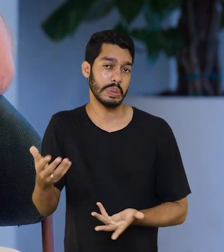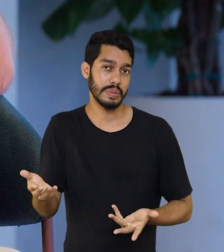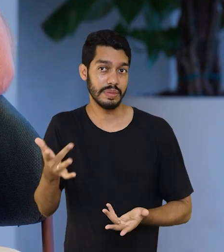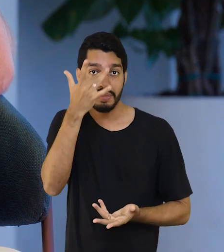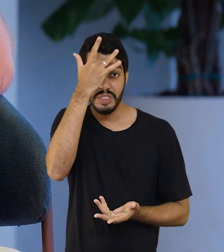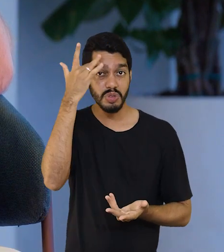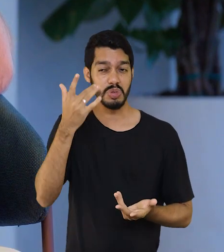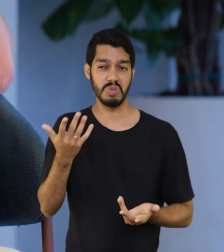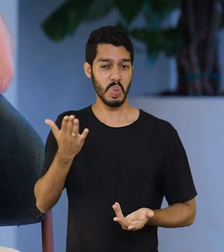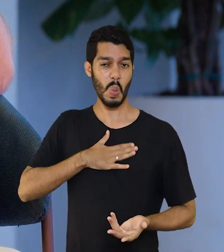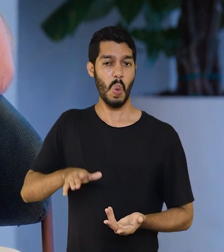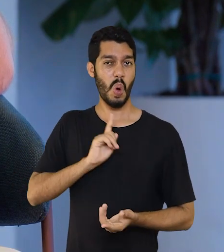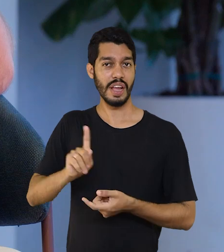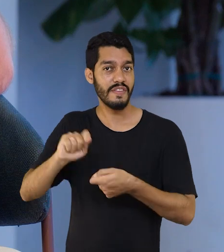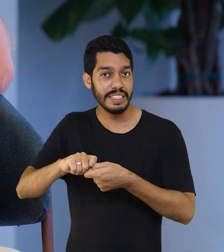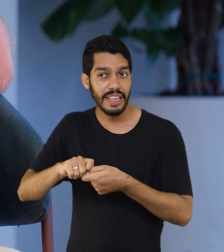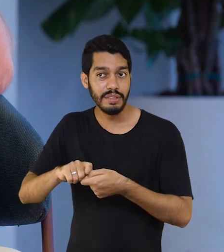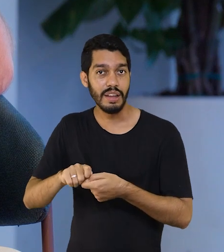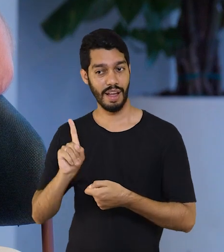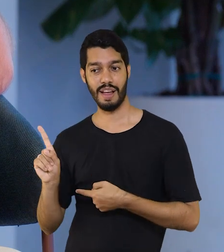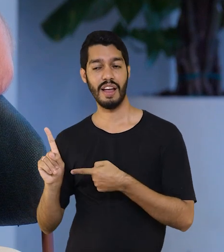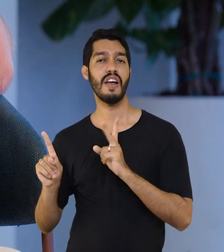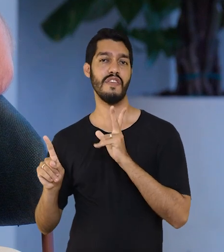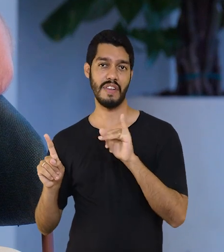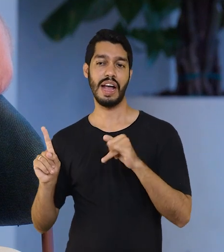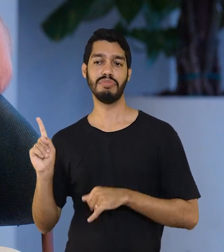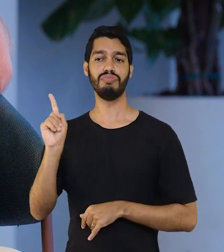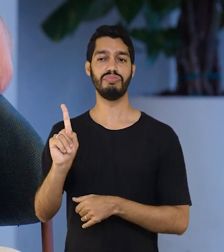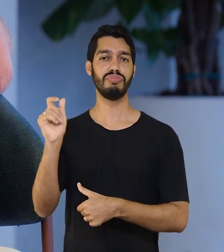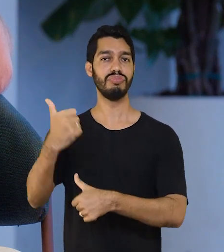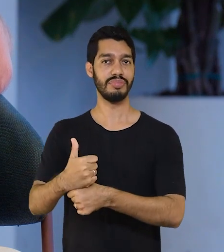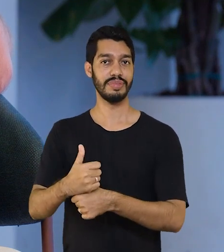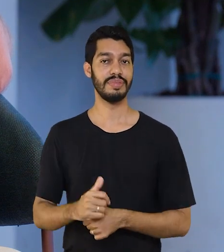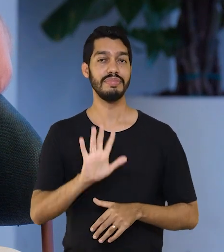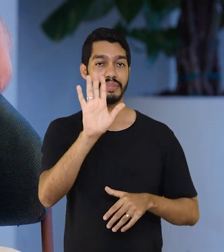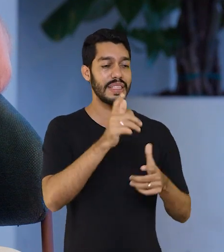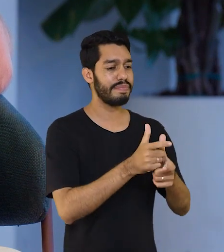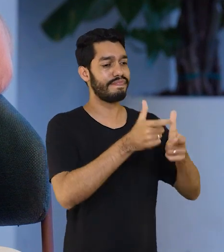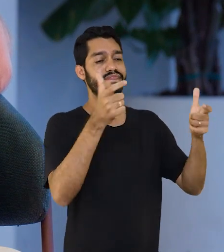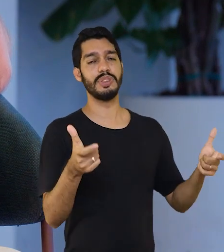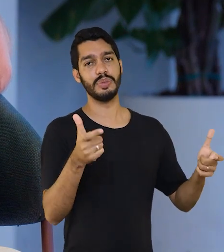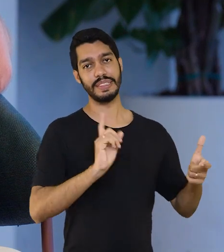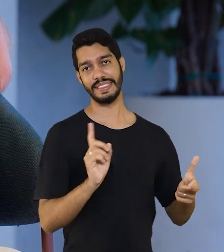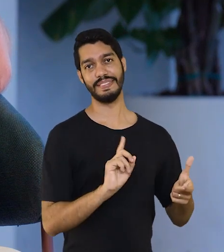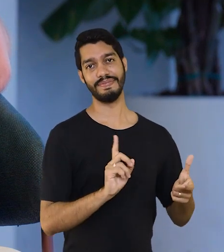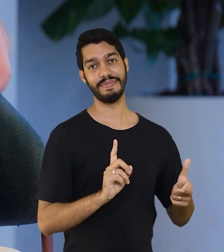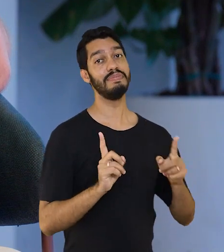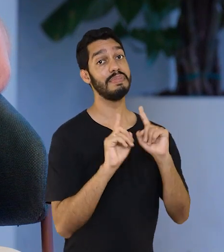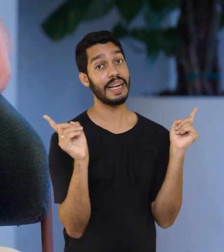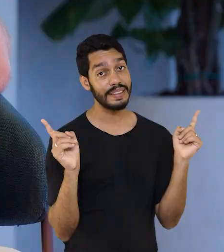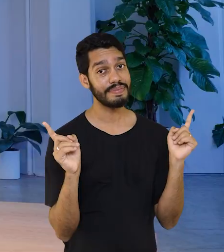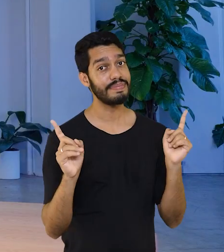ninguém gostaria de fazer e ela vai fazer isso por nós, mas em outros, na grande maioria dos casos não, mas